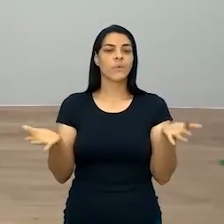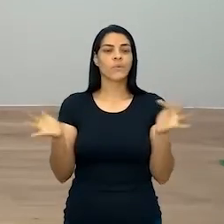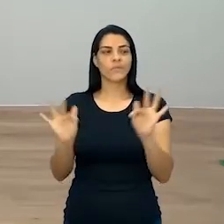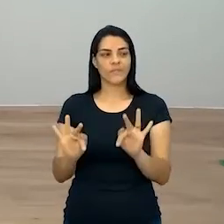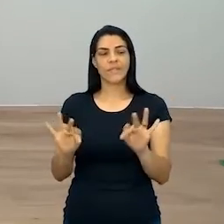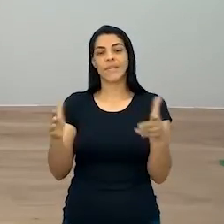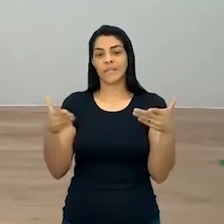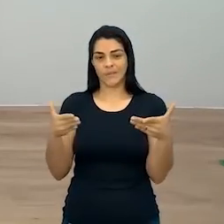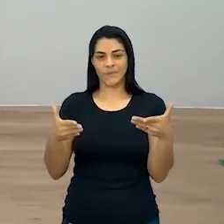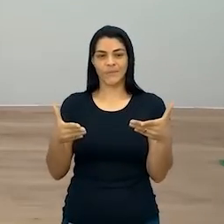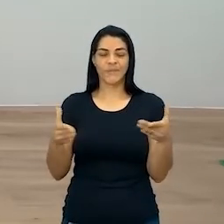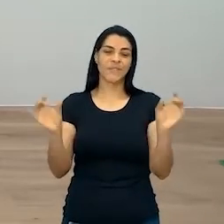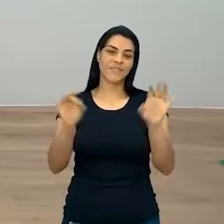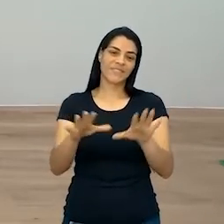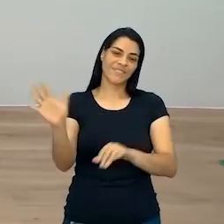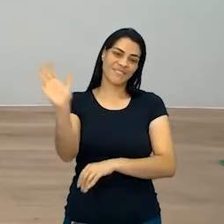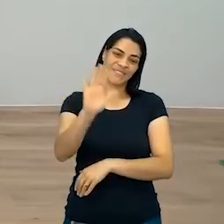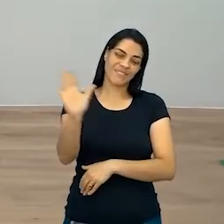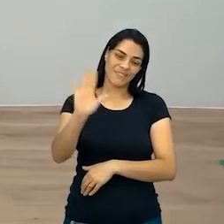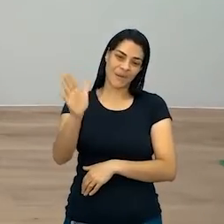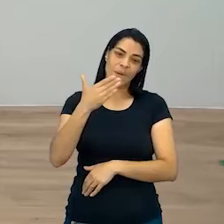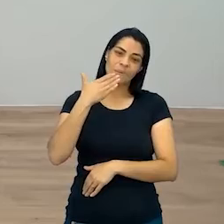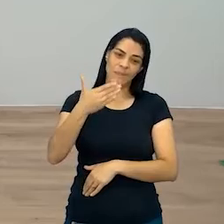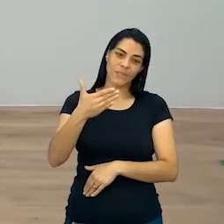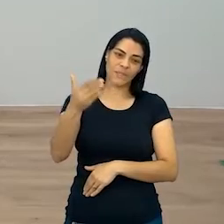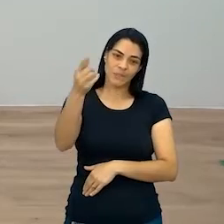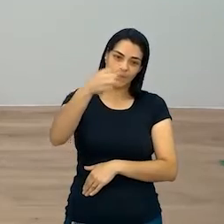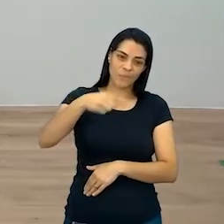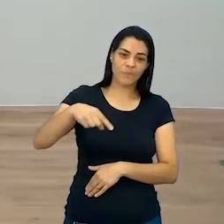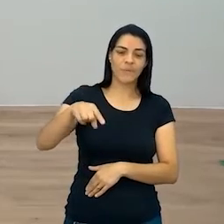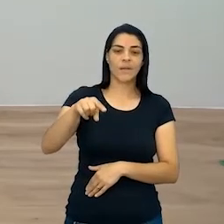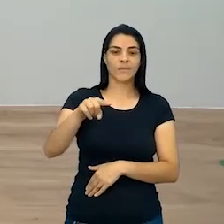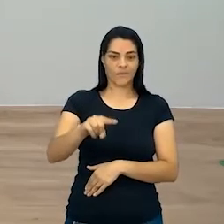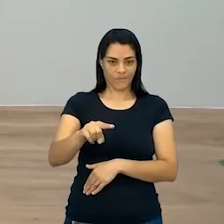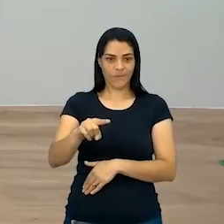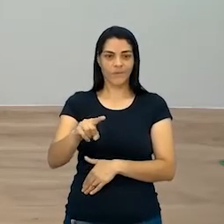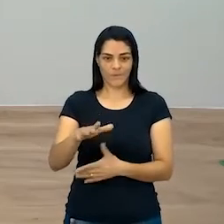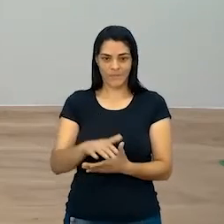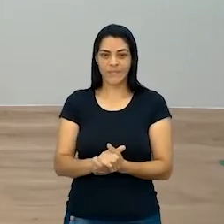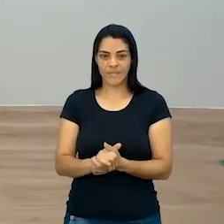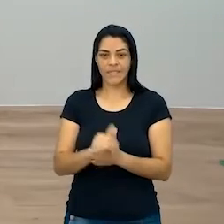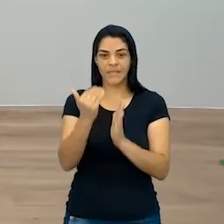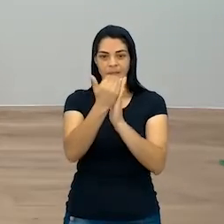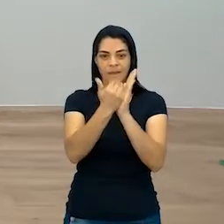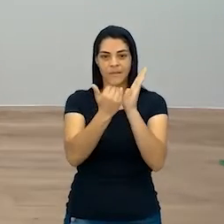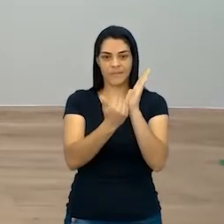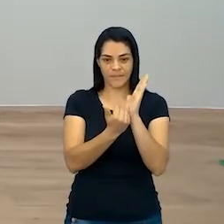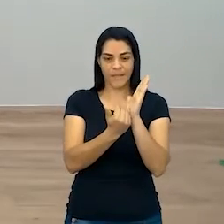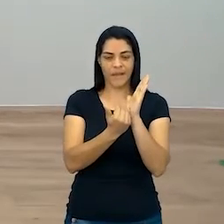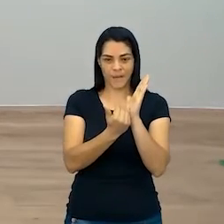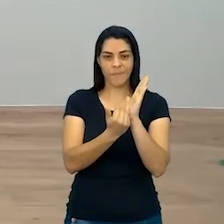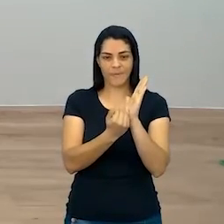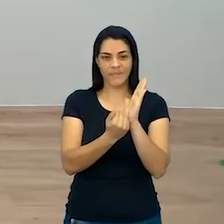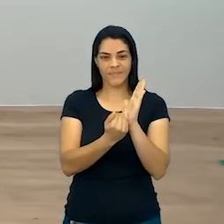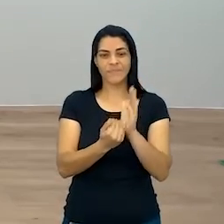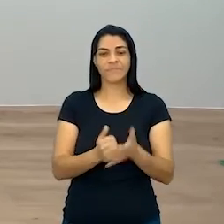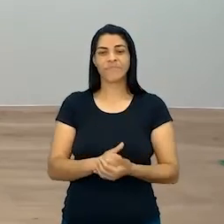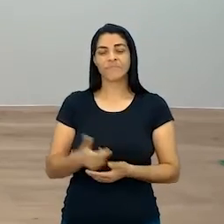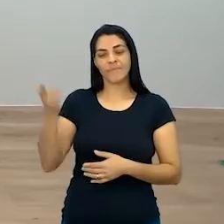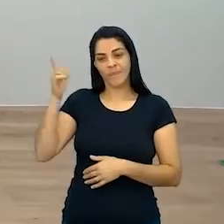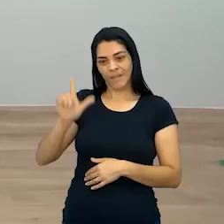hoje, deixando o nosso tchau, mas pedindo para que vocês retomem, então, as etapas. É isso, Débora?